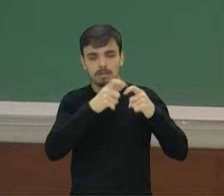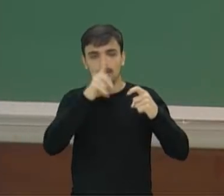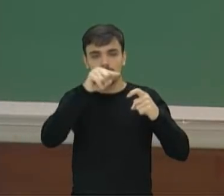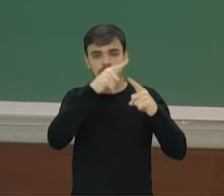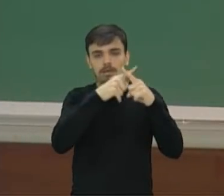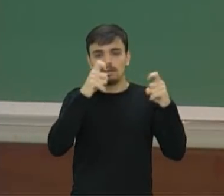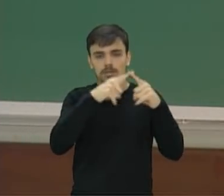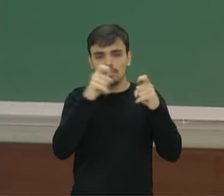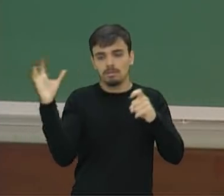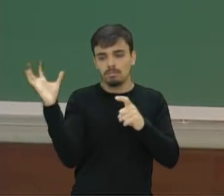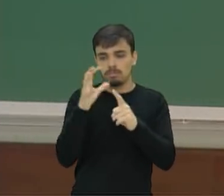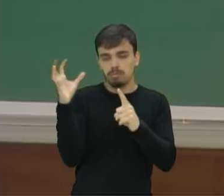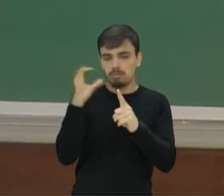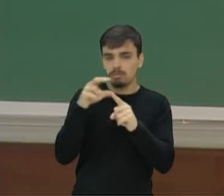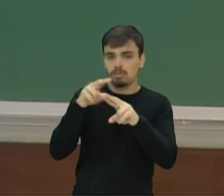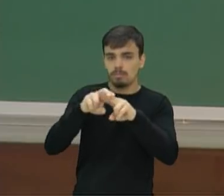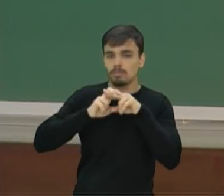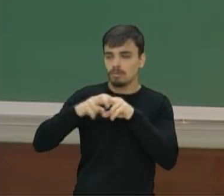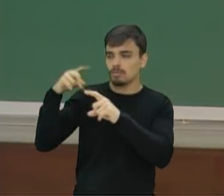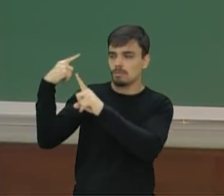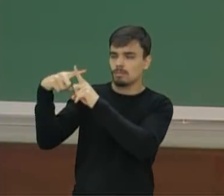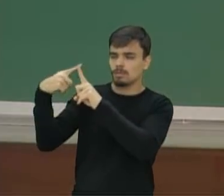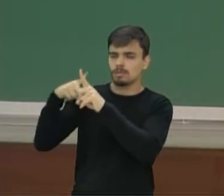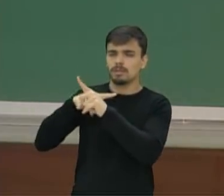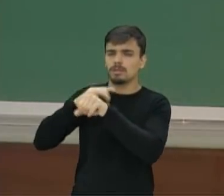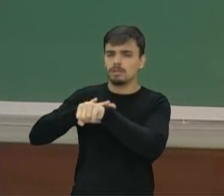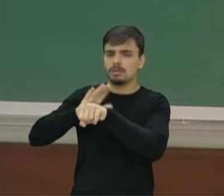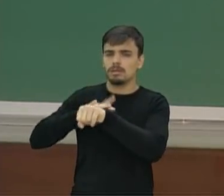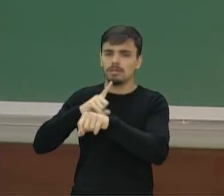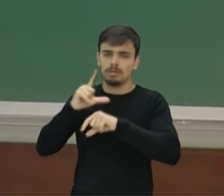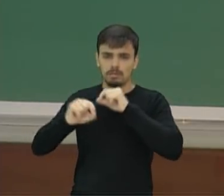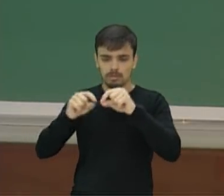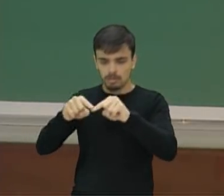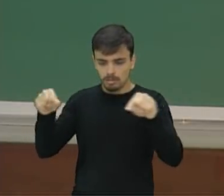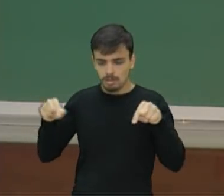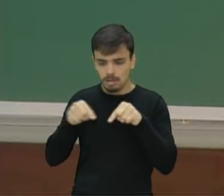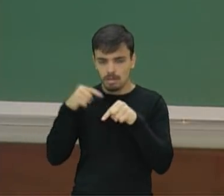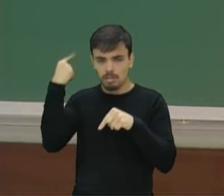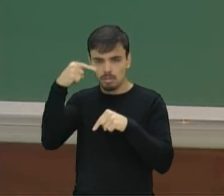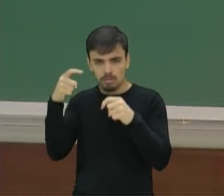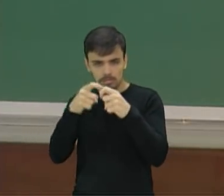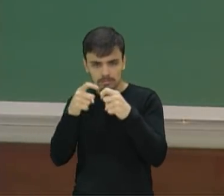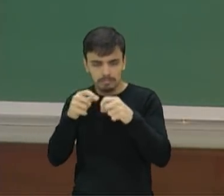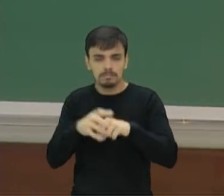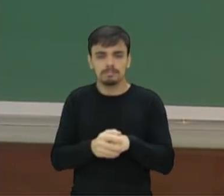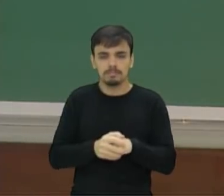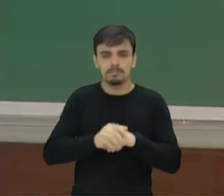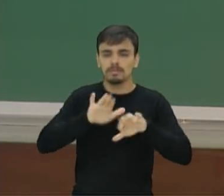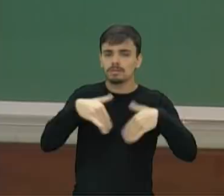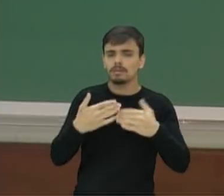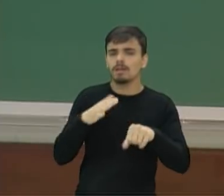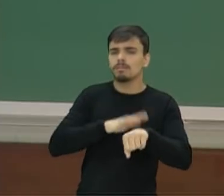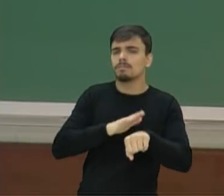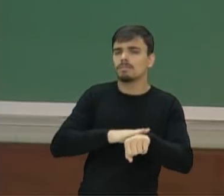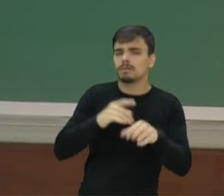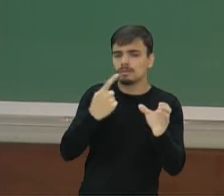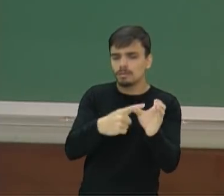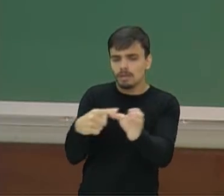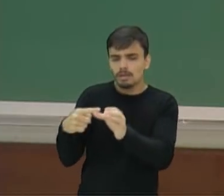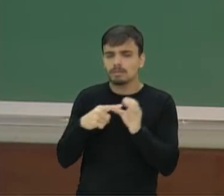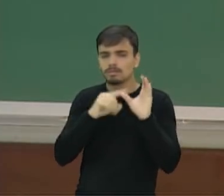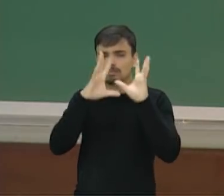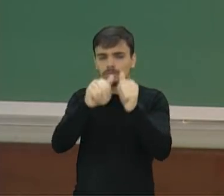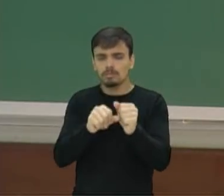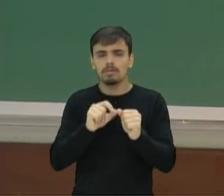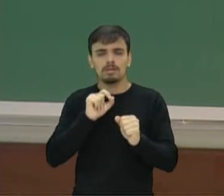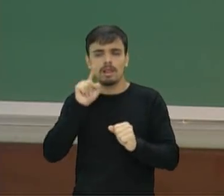cientista influenciado pelo positivismo da época que abre o manicômio. A graça é que em certo momento quase toda a cidade está lá. Coloque-se a questão,